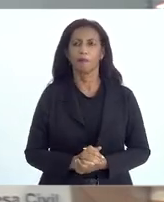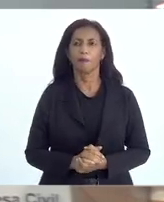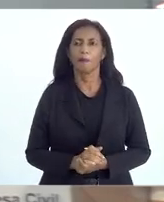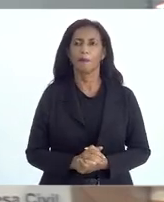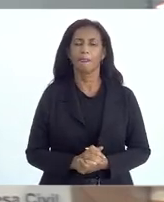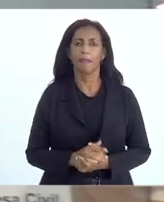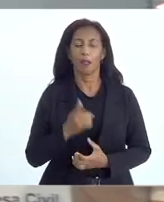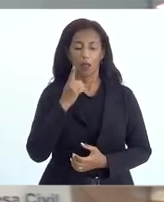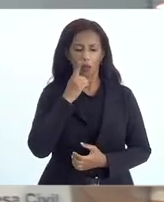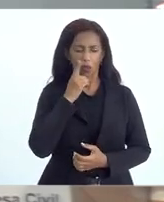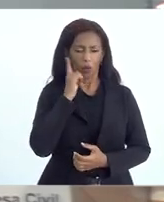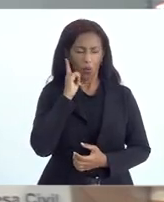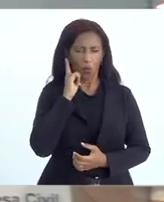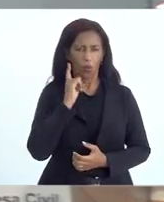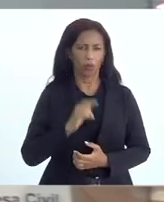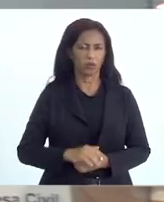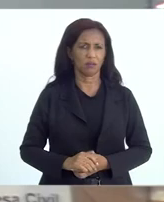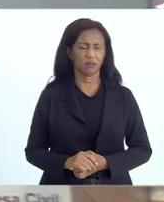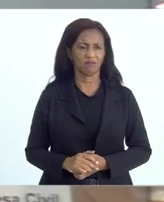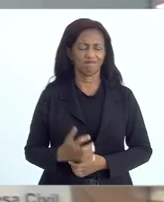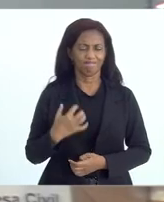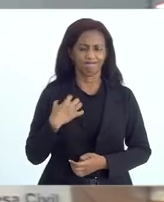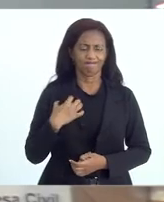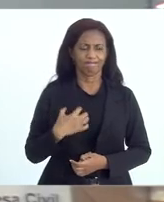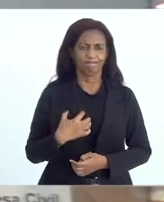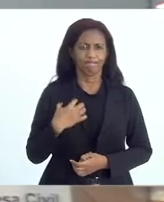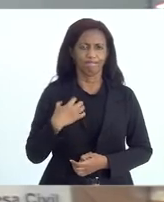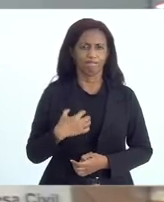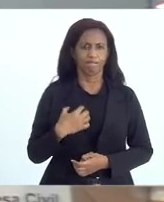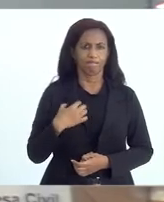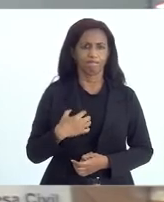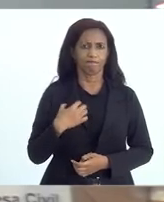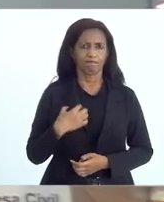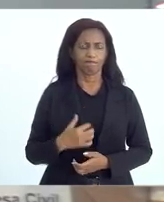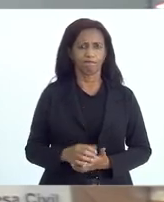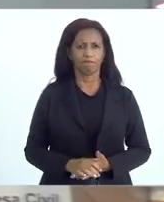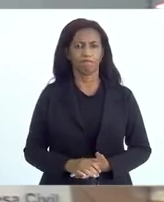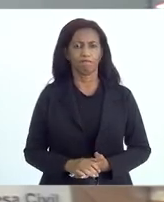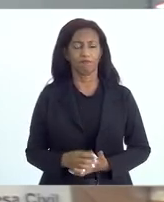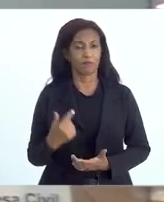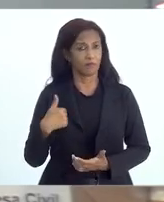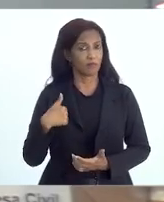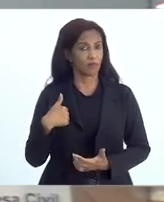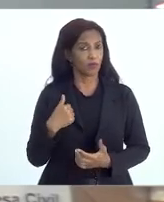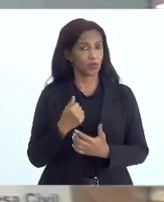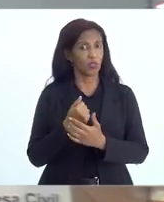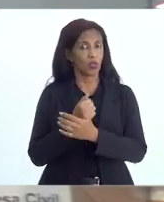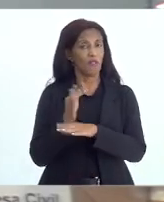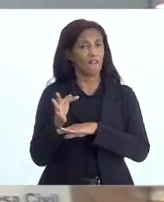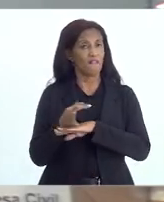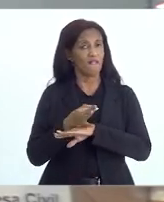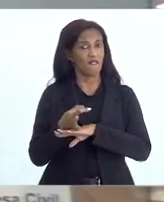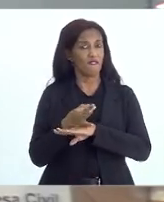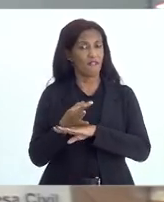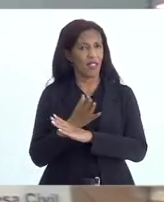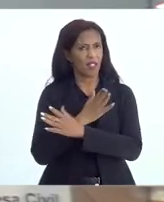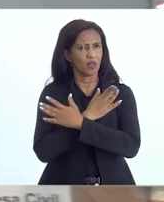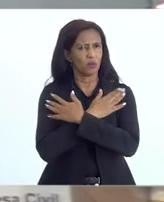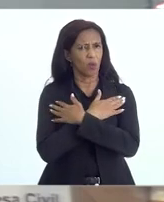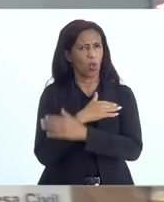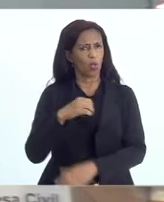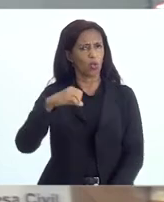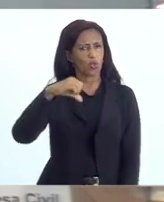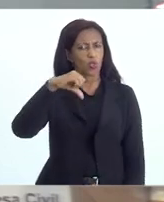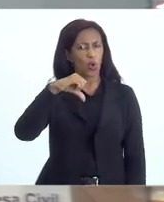é o que eu fiquei ontem muito chateado o que não mas estava estava de férias após praticamente